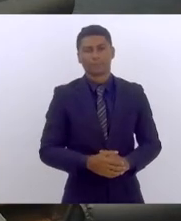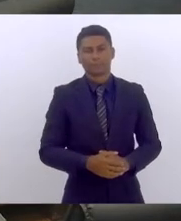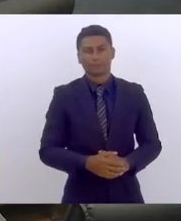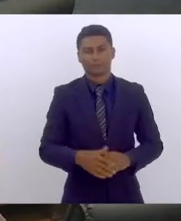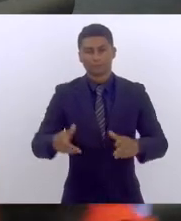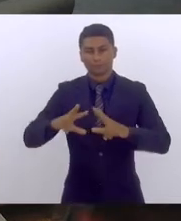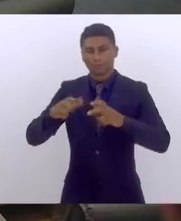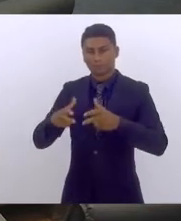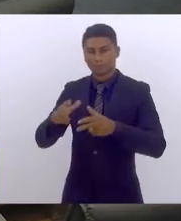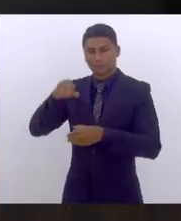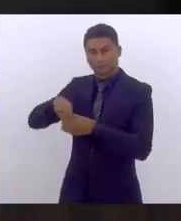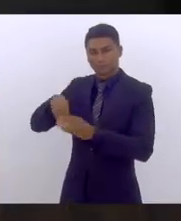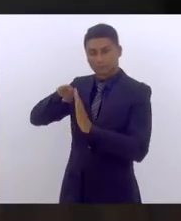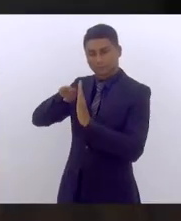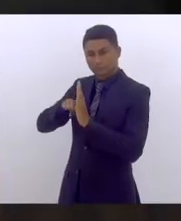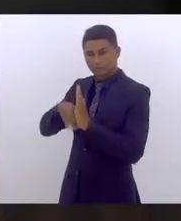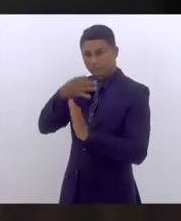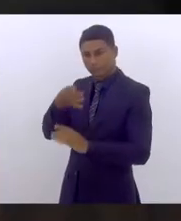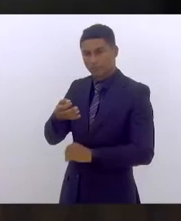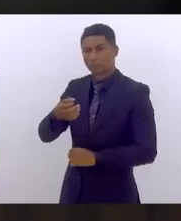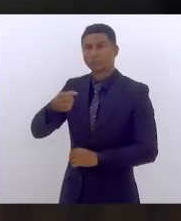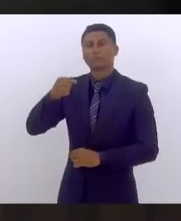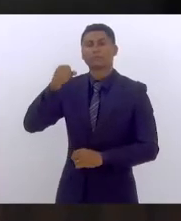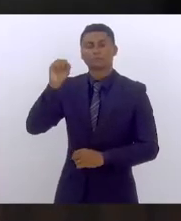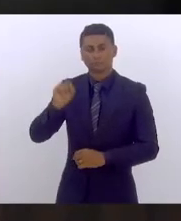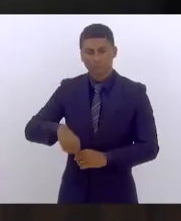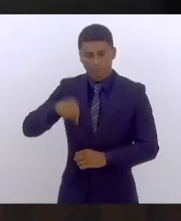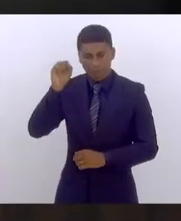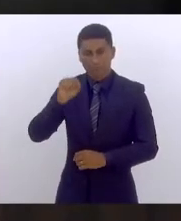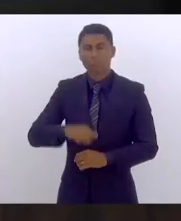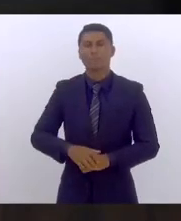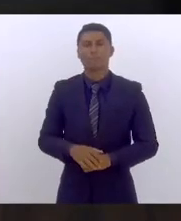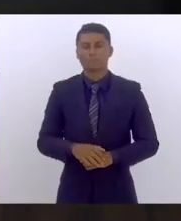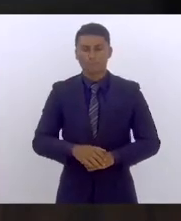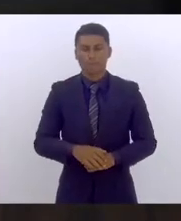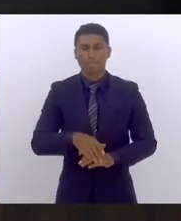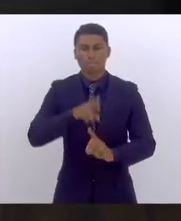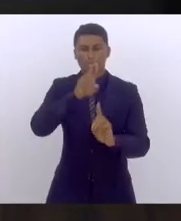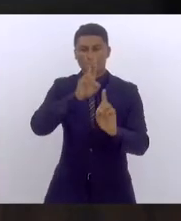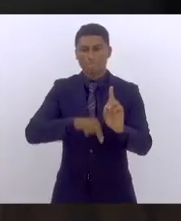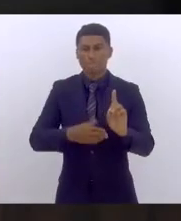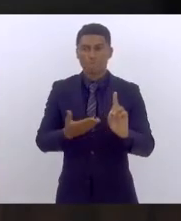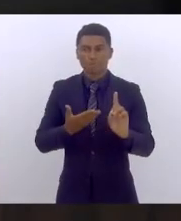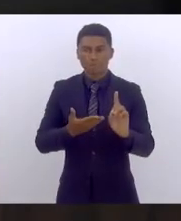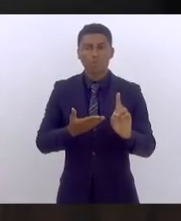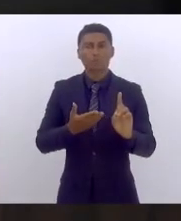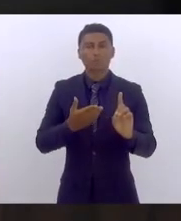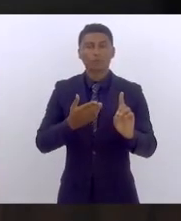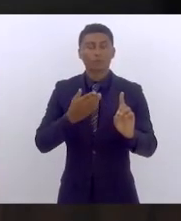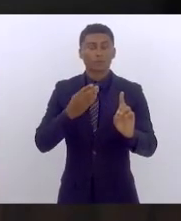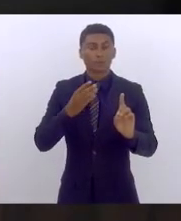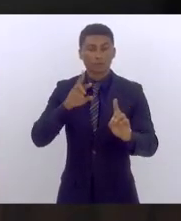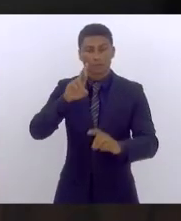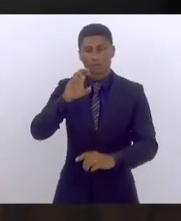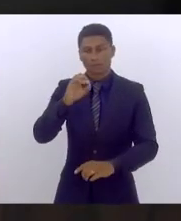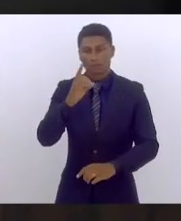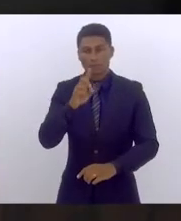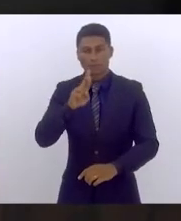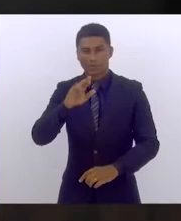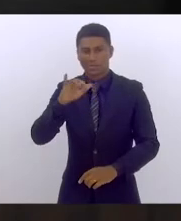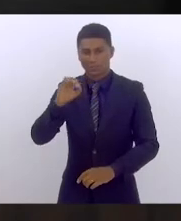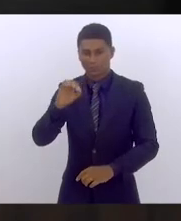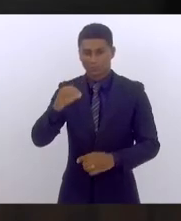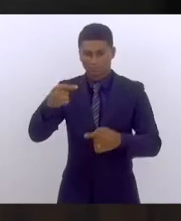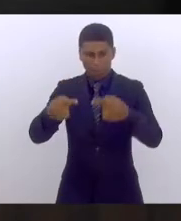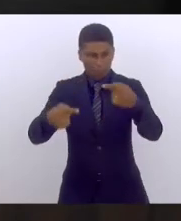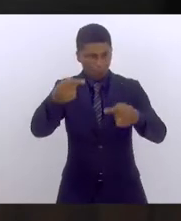Pareceres da Comissão de Normas Internas, proposição interna, favorável. Relator, deputado Rodrigo Amorim. Em discussão,